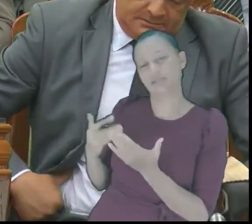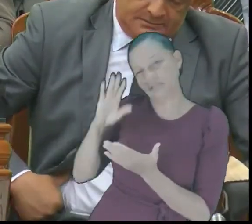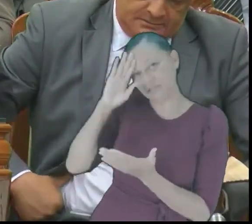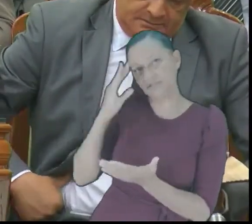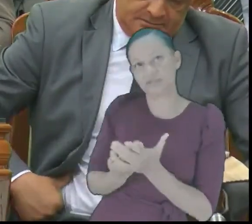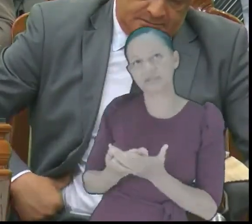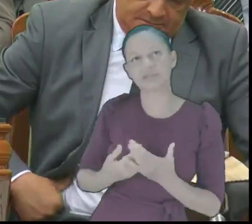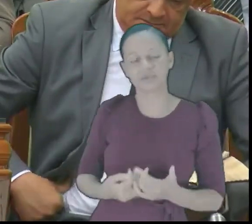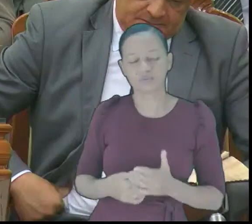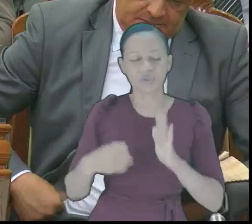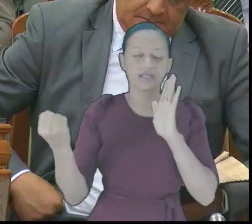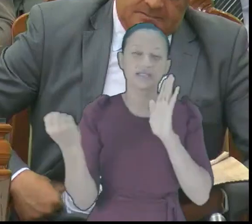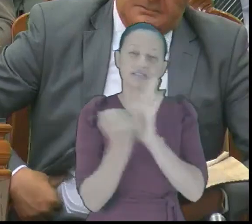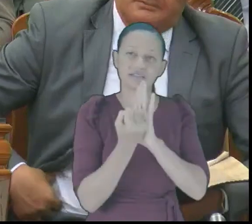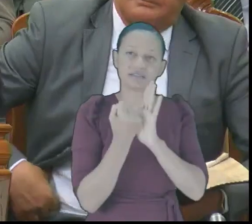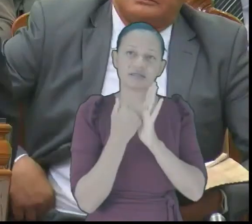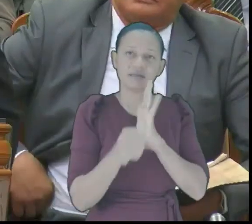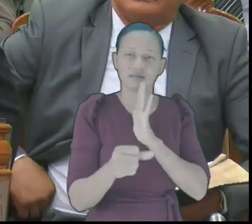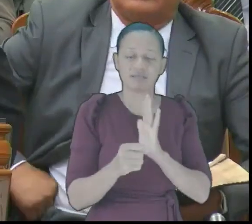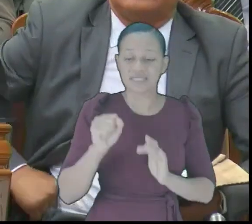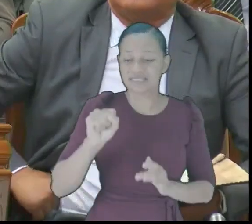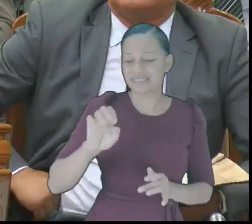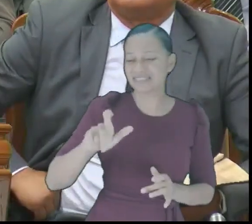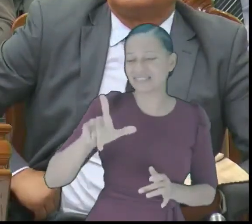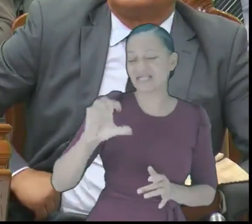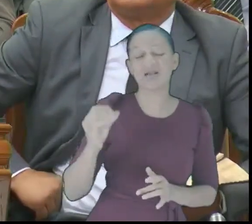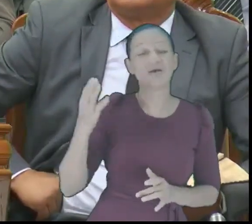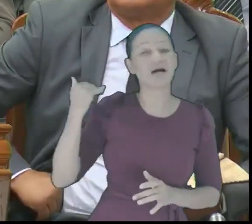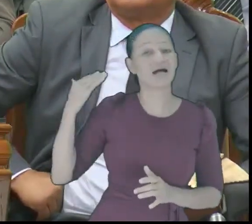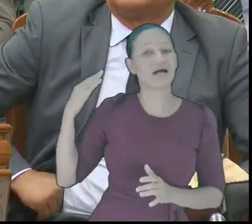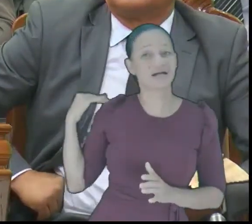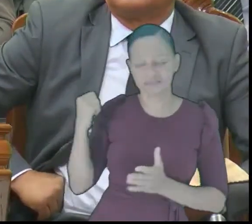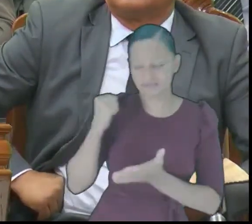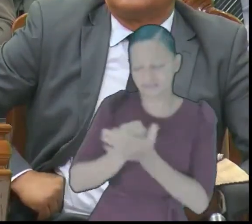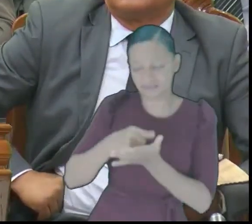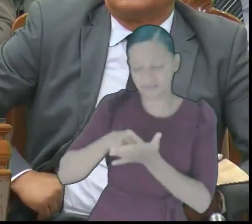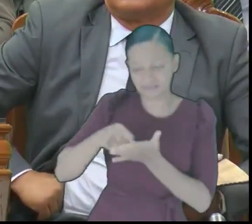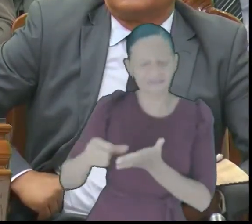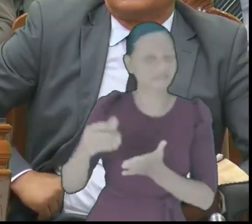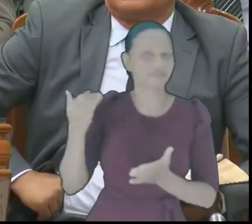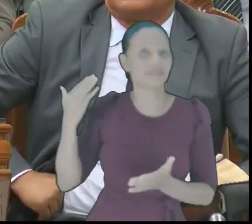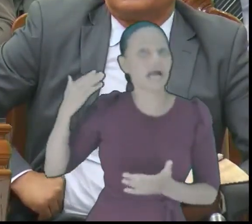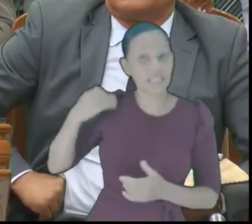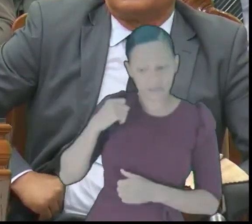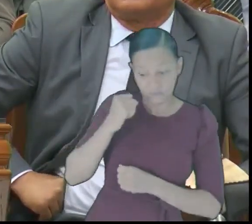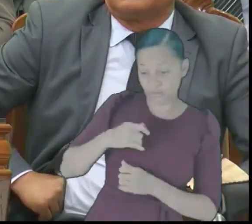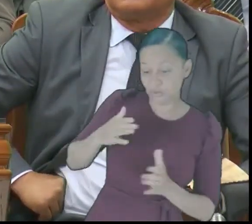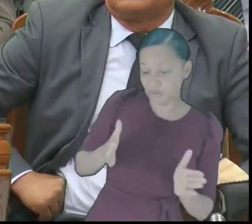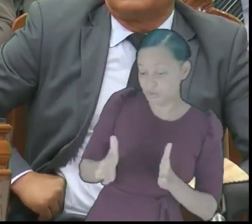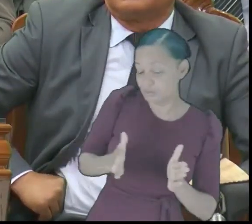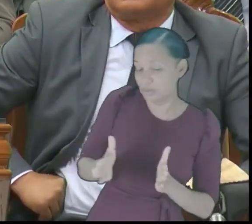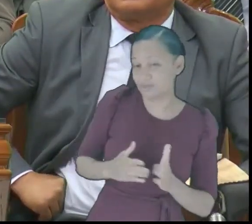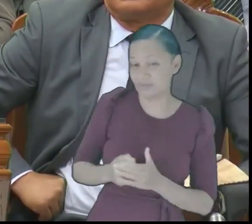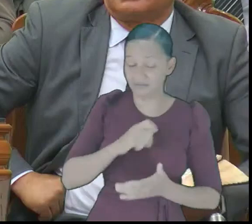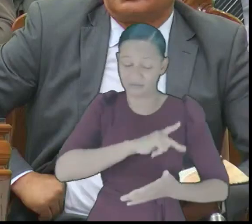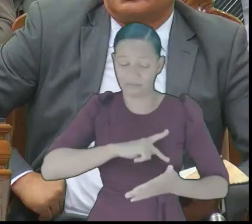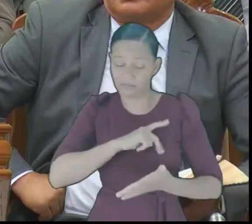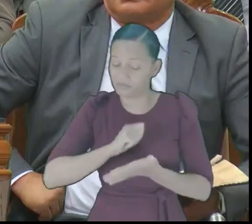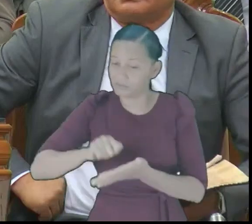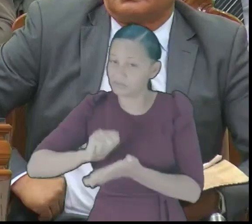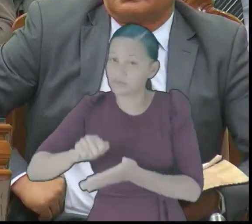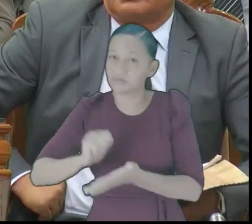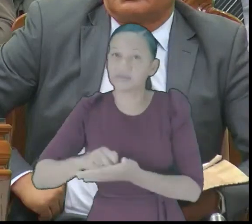O que é selo? Hoje selo não vale muita coisa. Mas no tempo que Paulo escreveu essa carta, todo mundo entendeu. Porque o